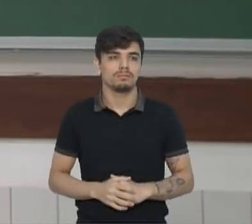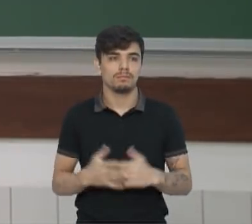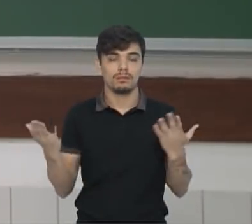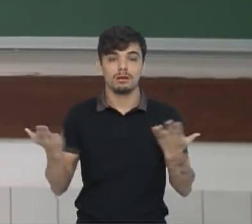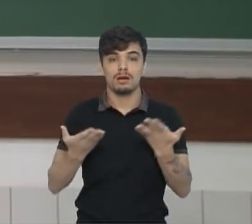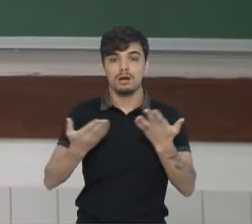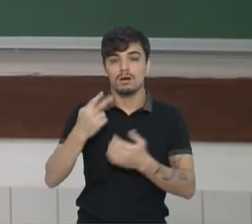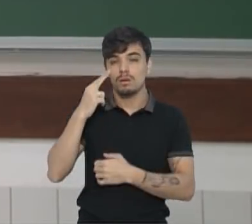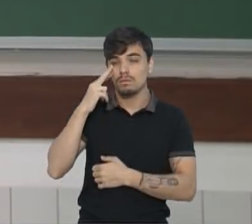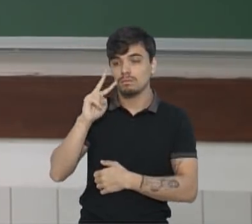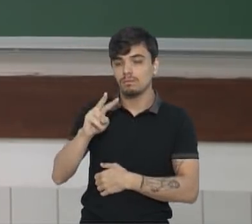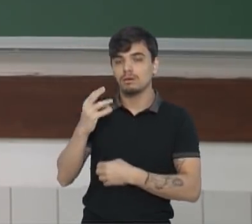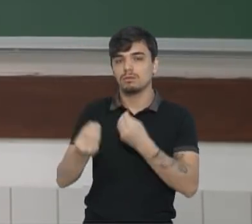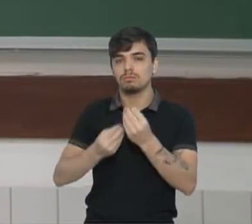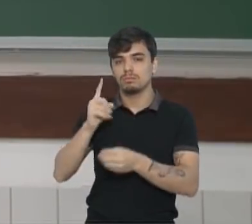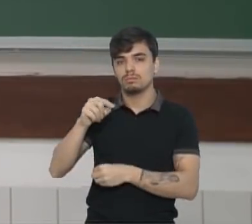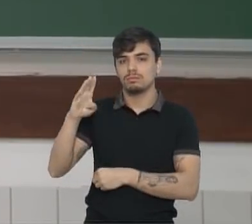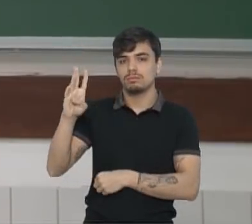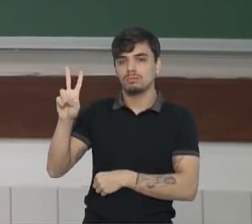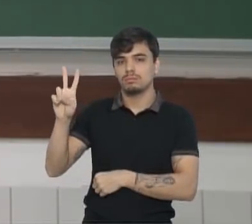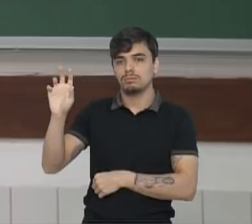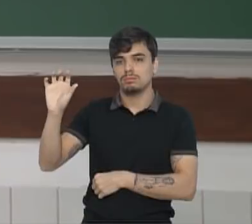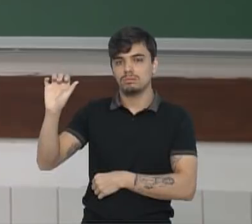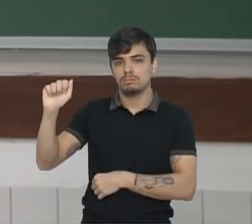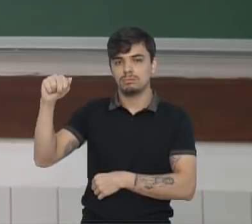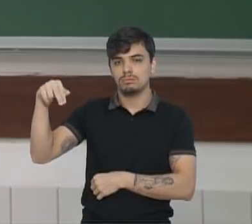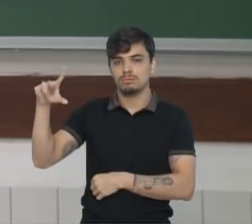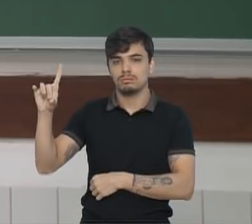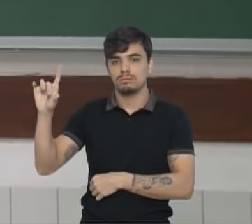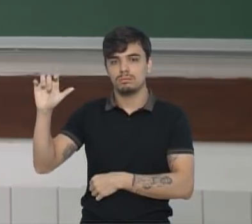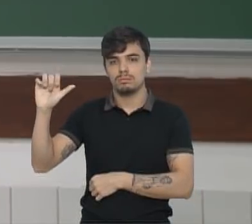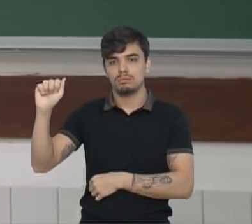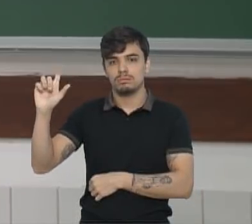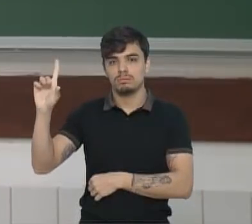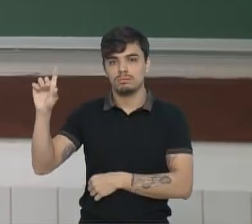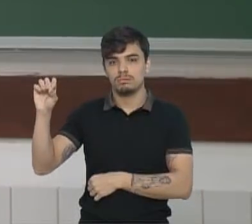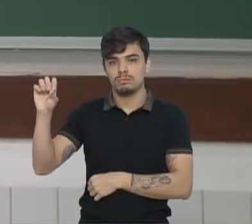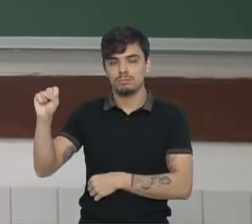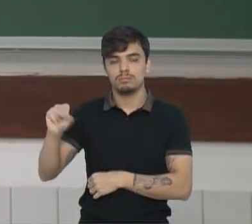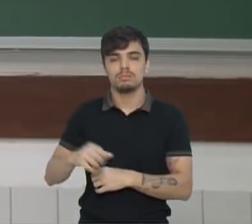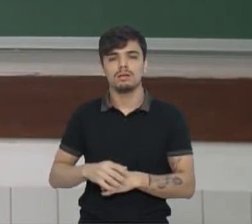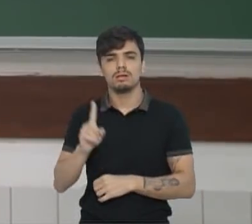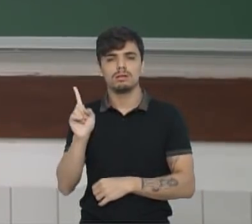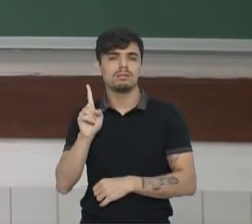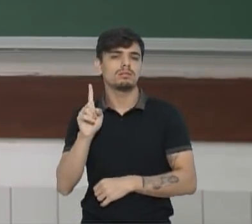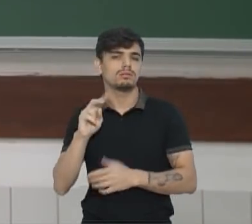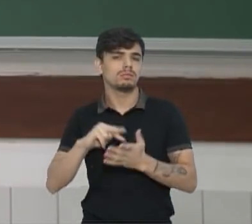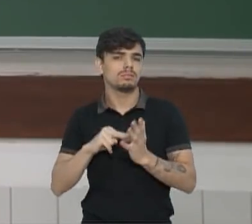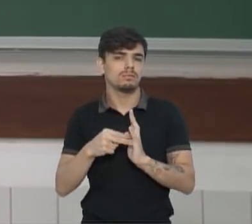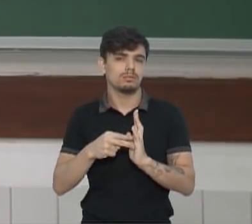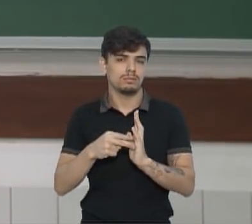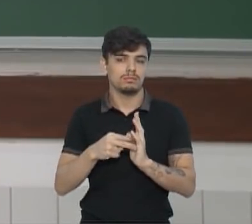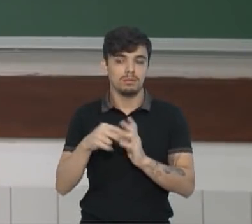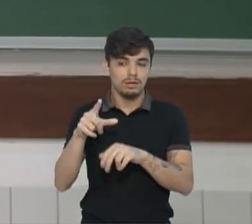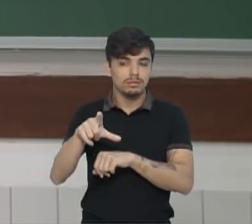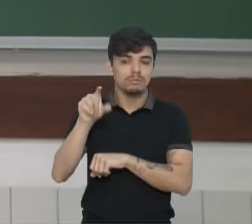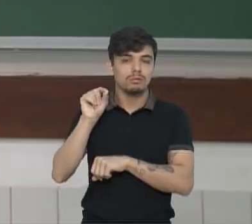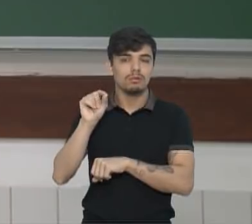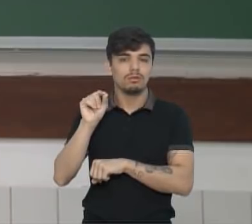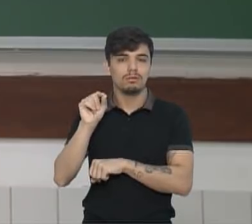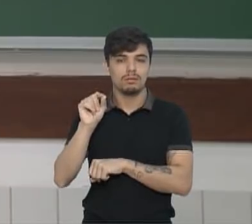gente vai para os vândalos, né? Os vândalos, como eu falei para vocês até na aula anterior, né? Os vândalos, eles vão escolher o norte da